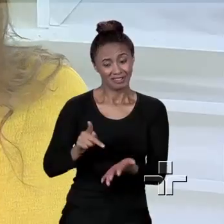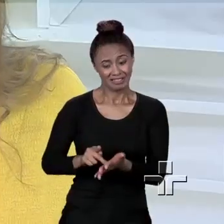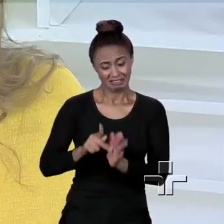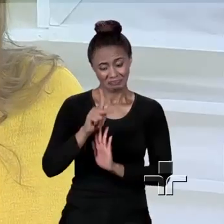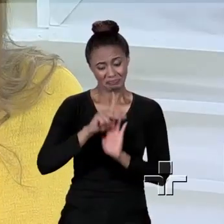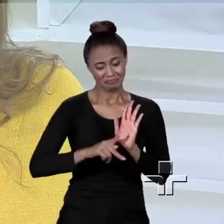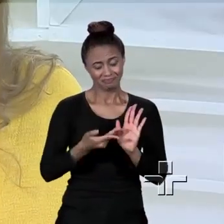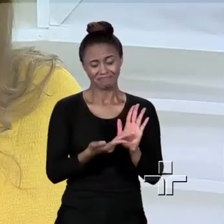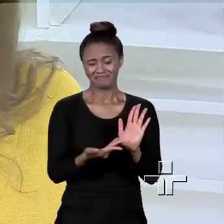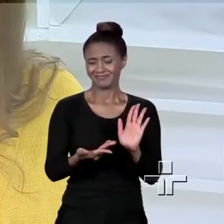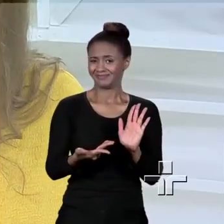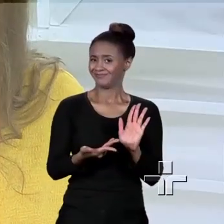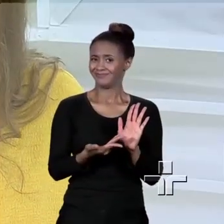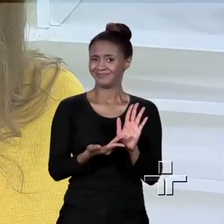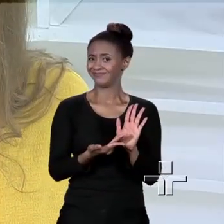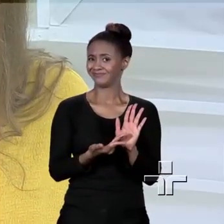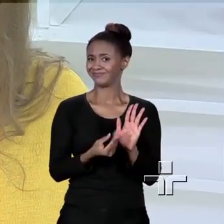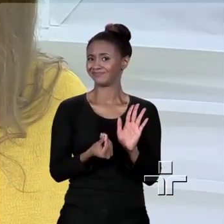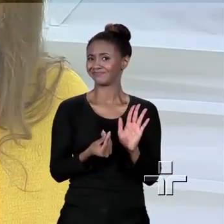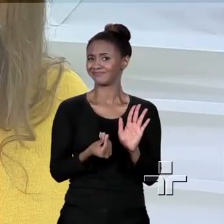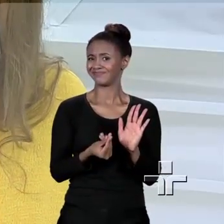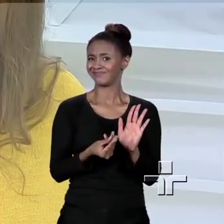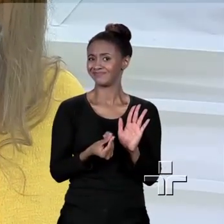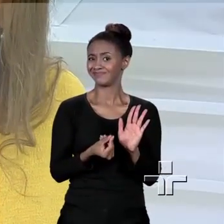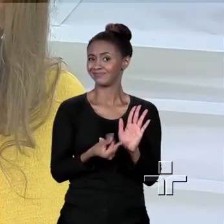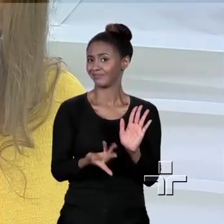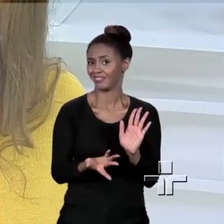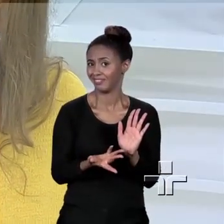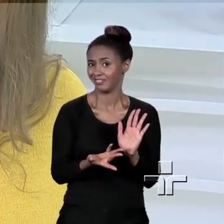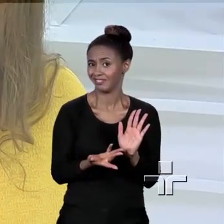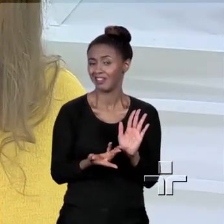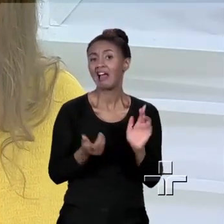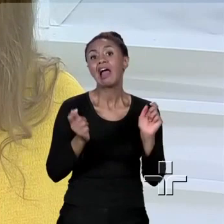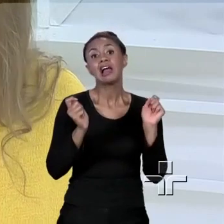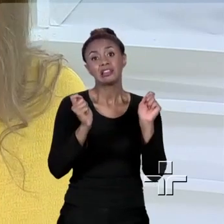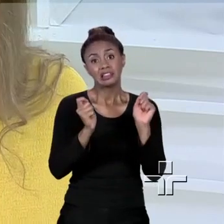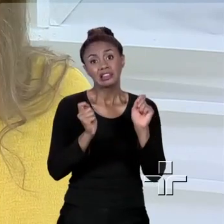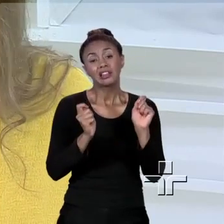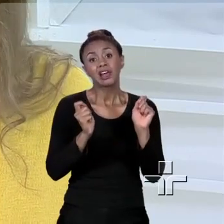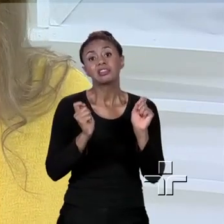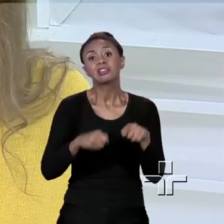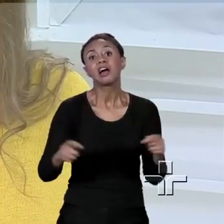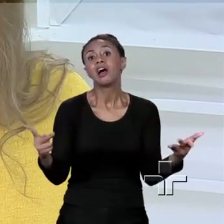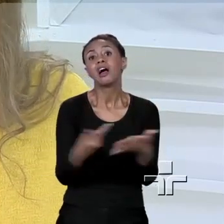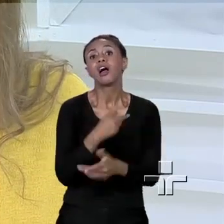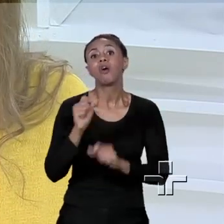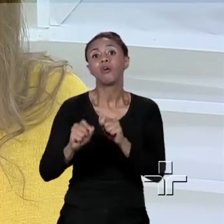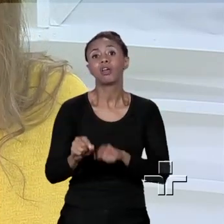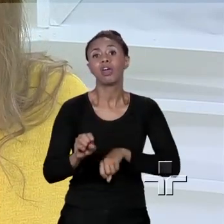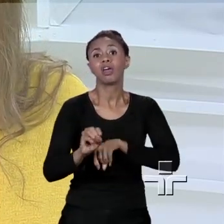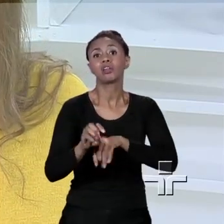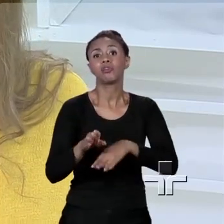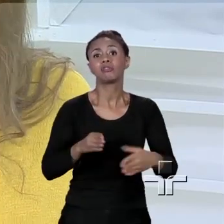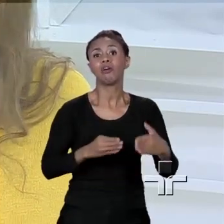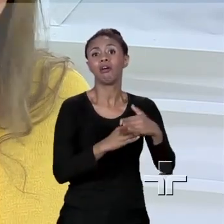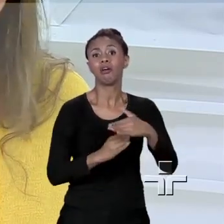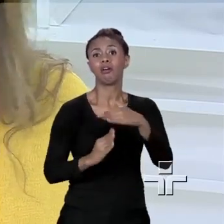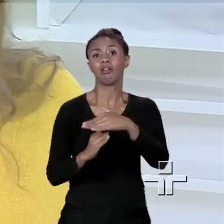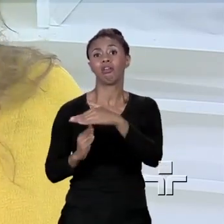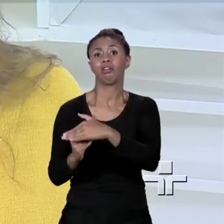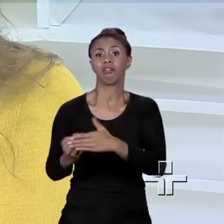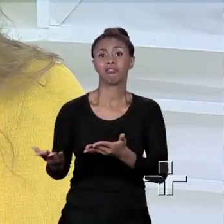projeto sem valia, que ele pode até vir a limitar a educação brasileira.